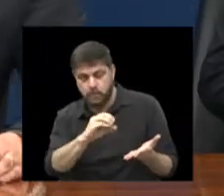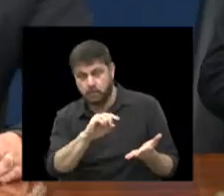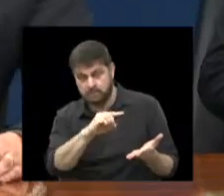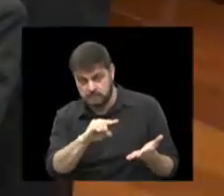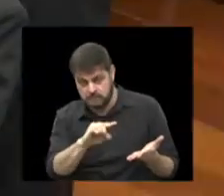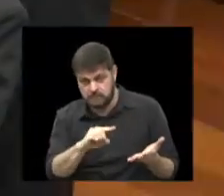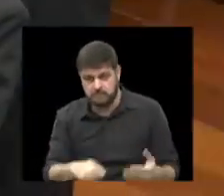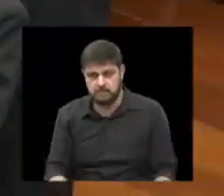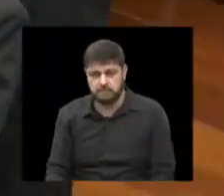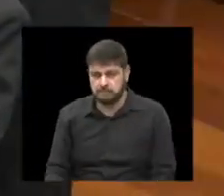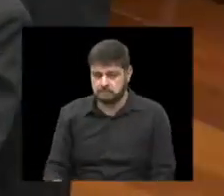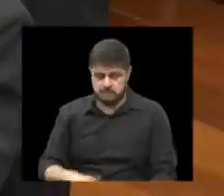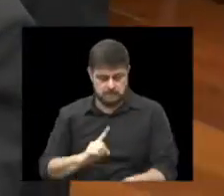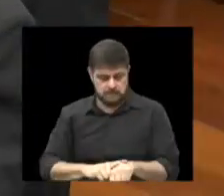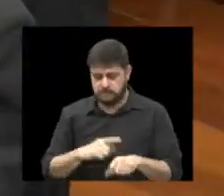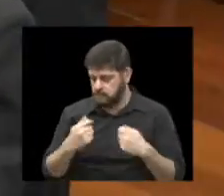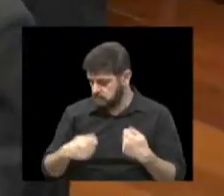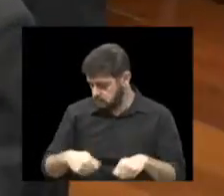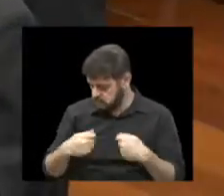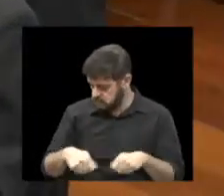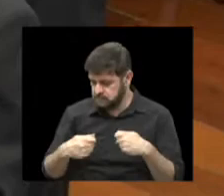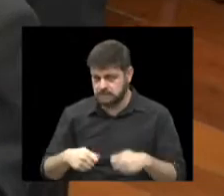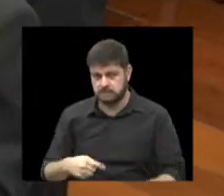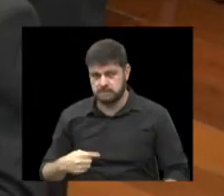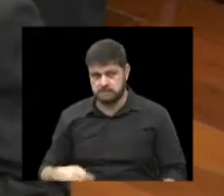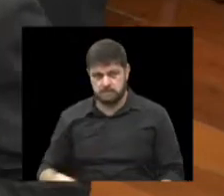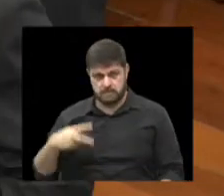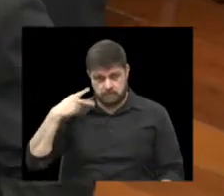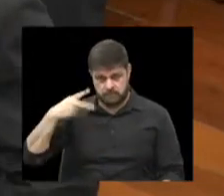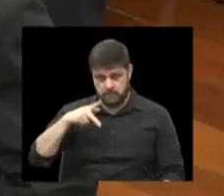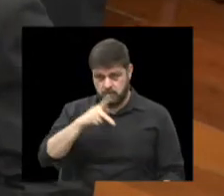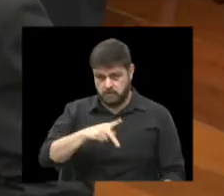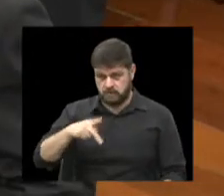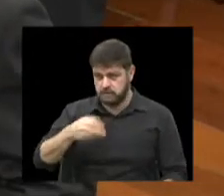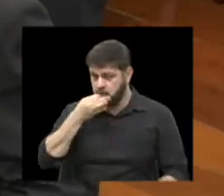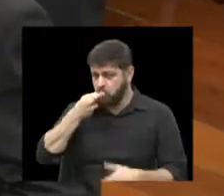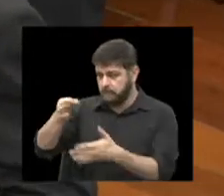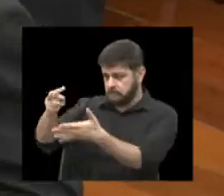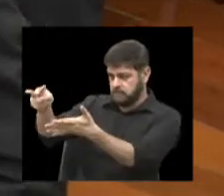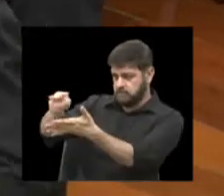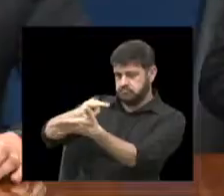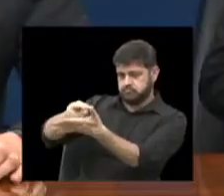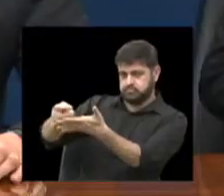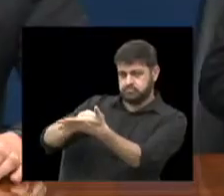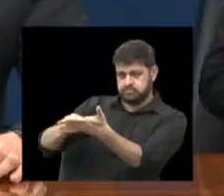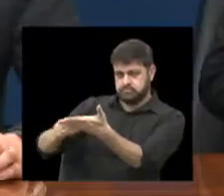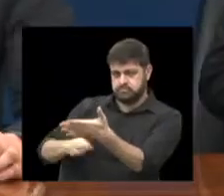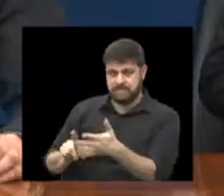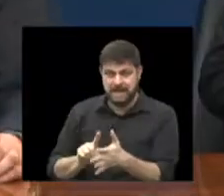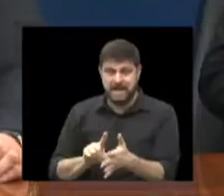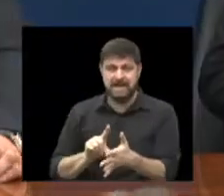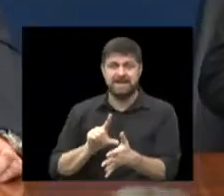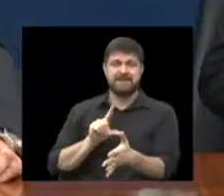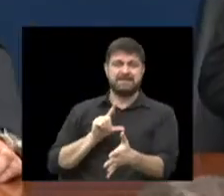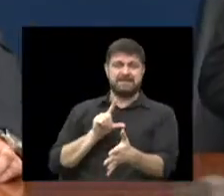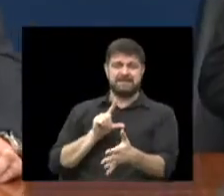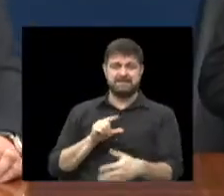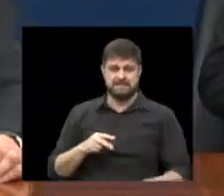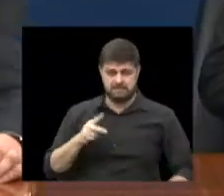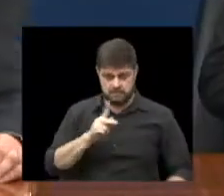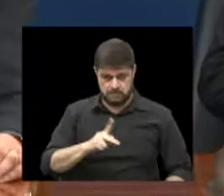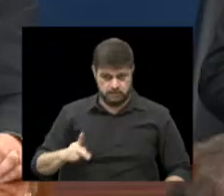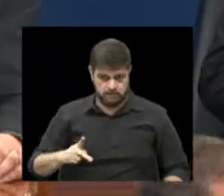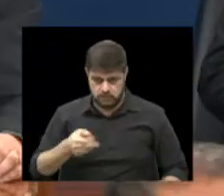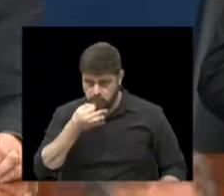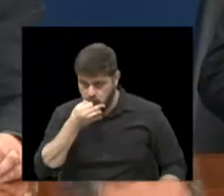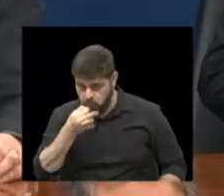Senhor presidente, não há necessidade. O vereador professor Alberto vai exarar o parecer das moções. Vereador, antes do vereador